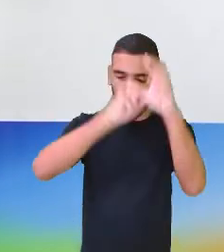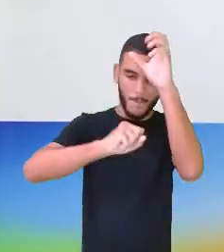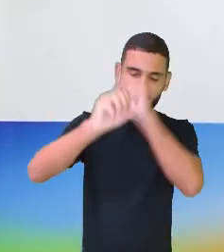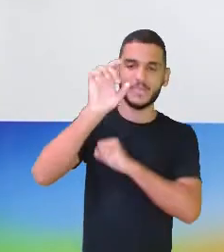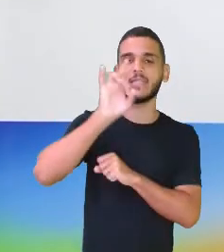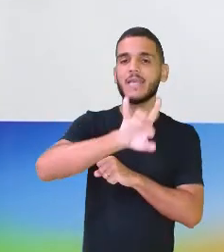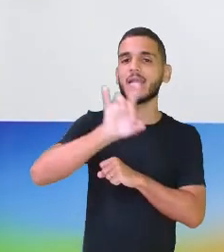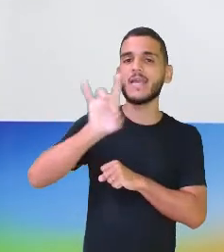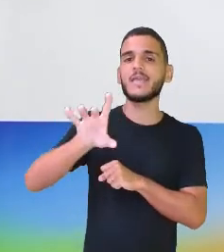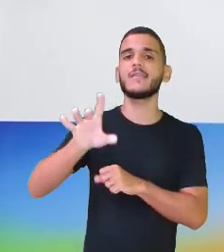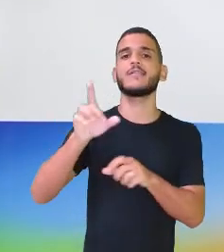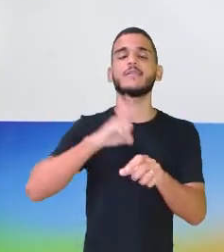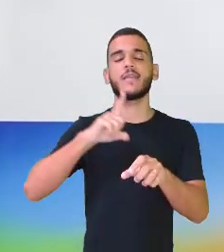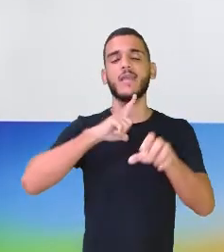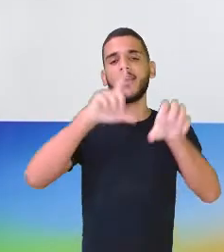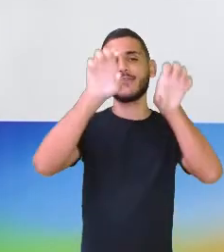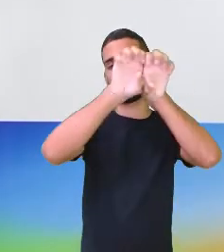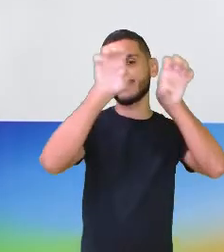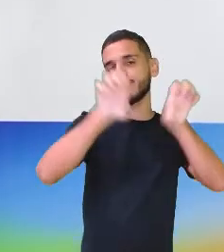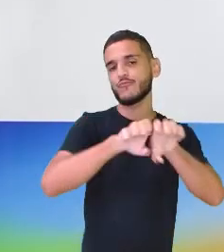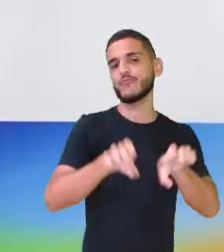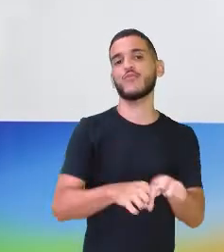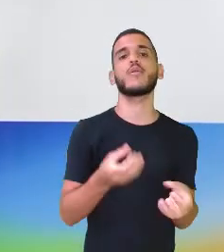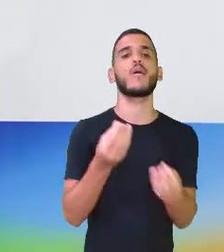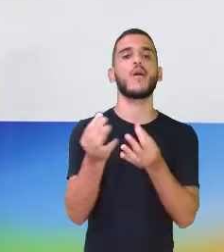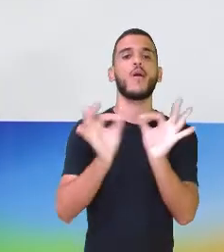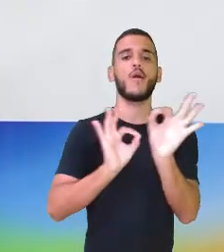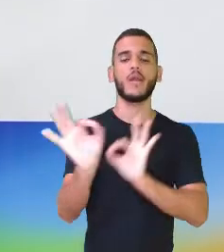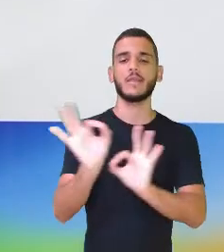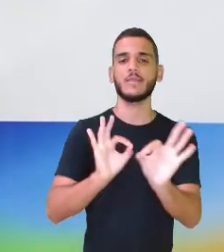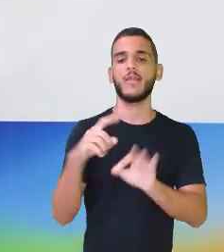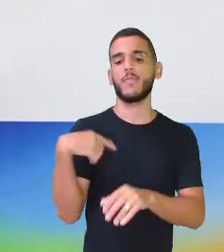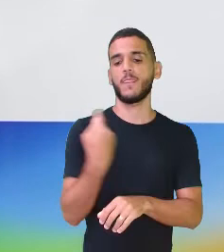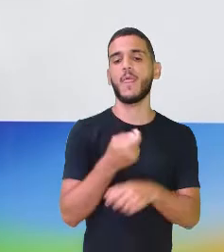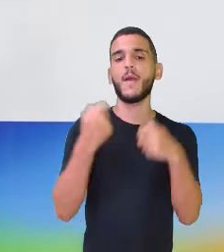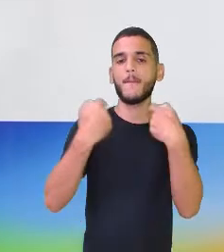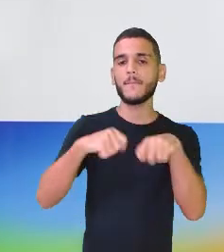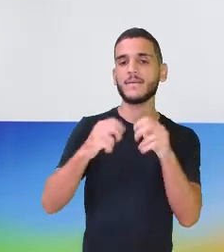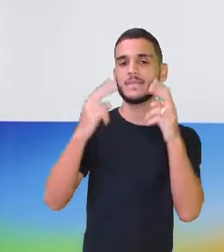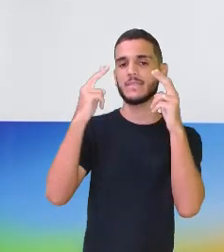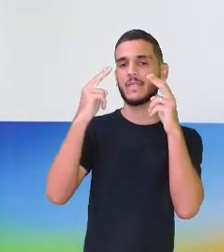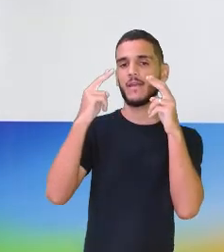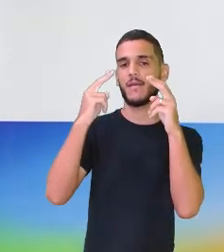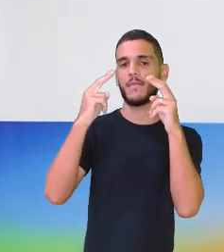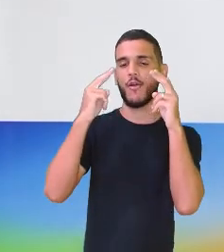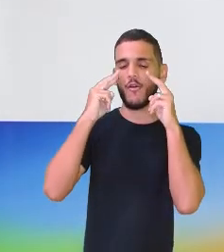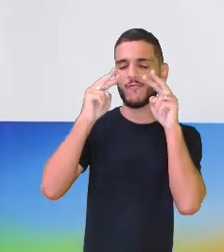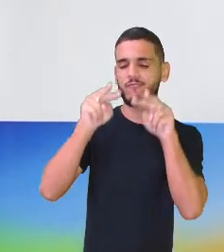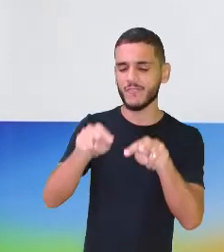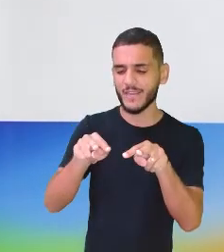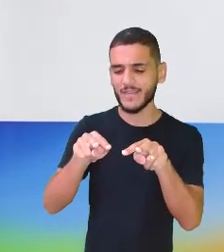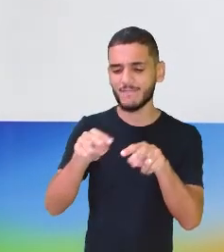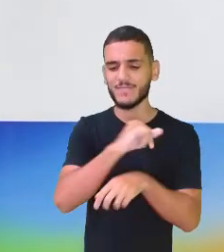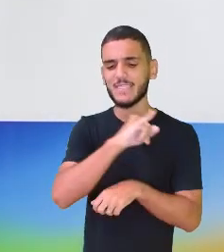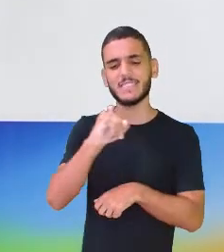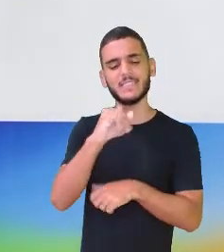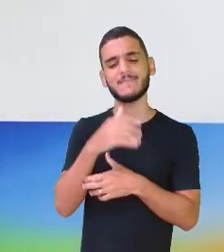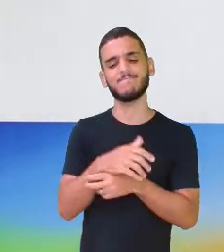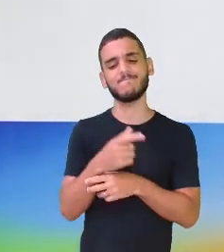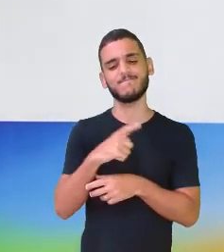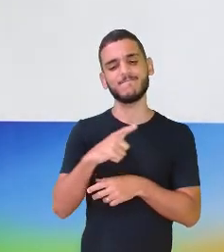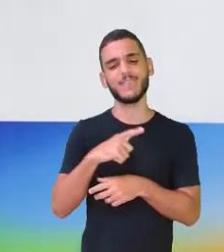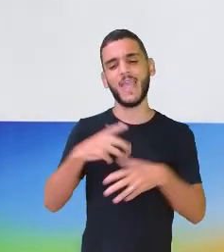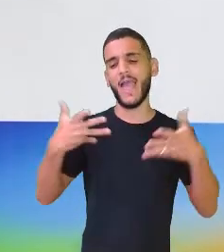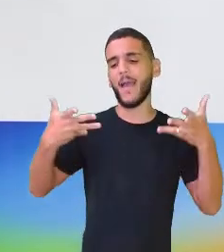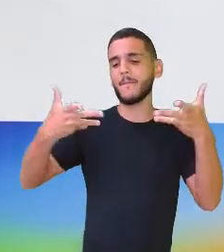se estruture, se acomode. Né? Então, a gente precisa observar se essa habilidade está construída. Se não,